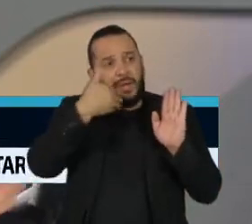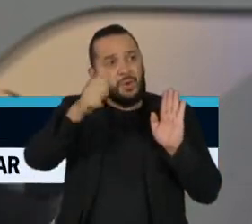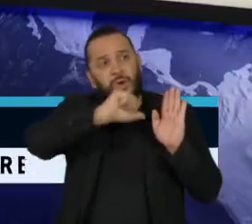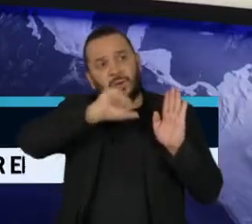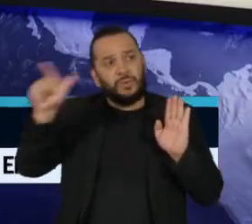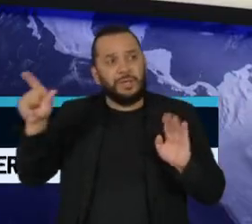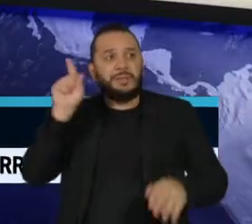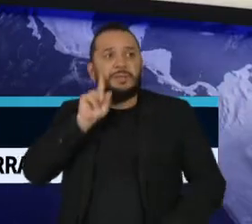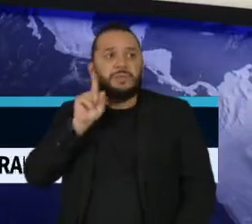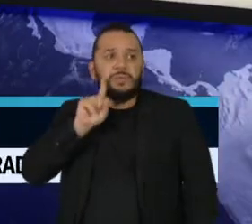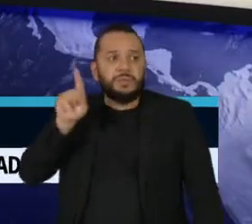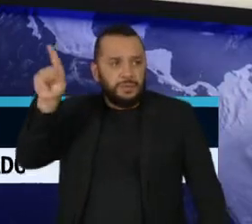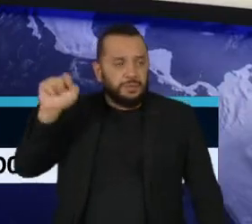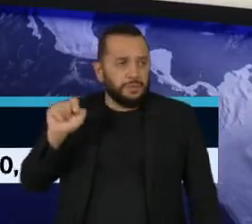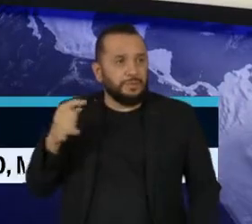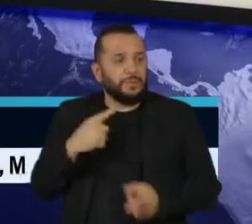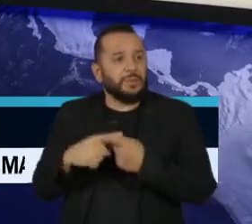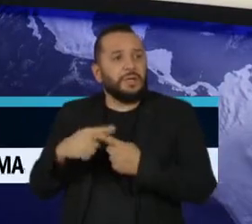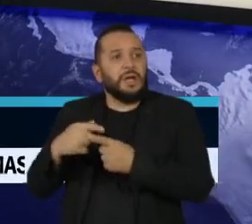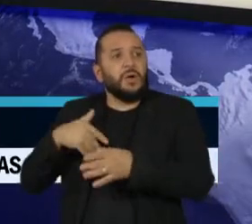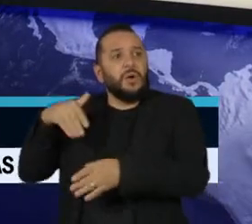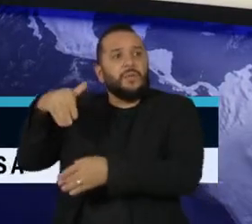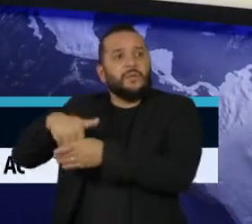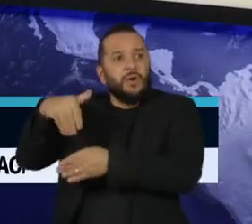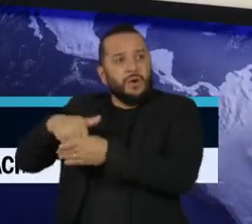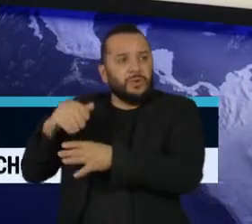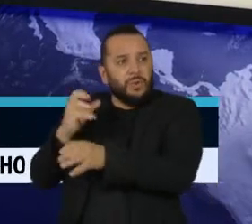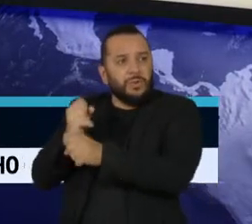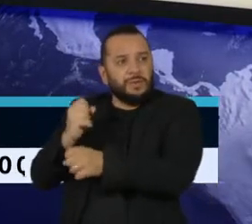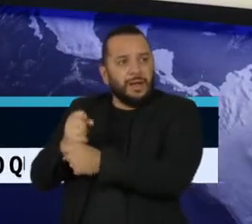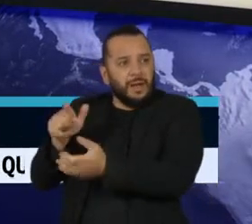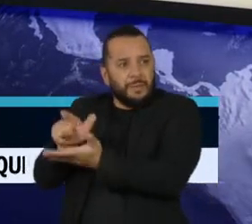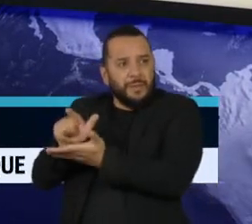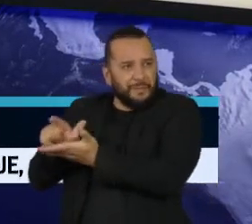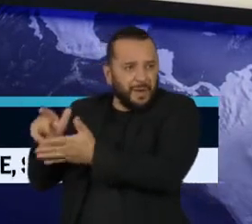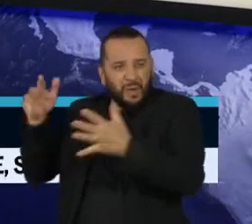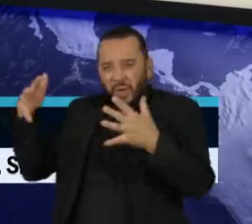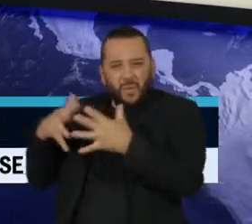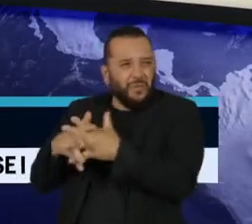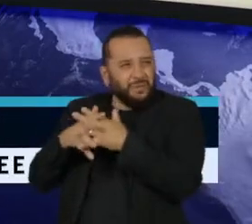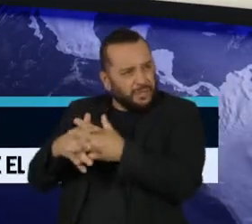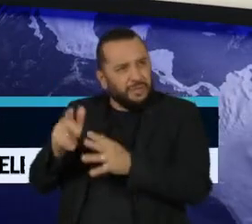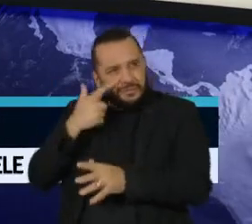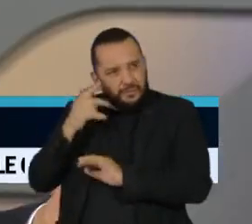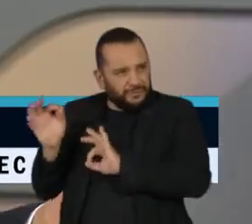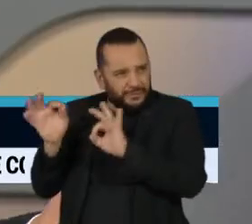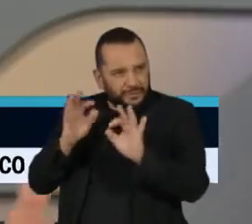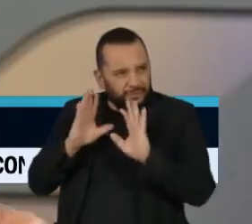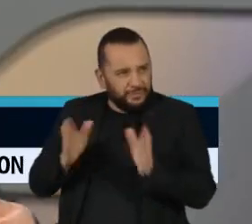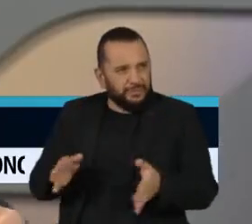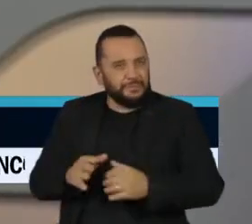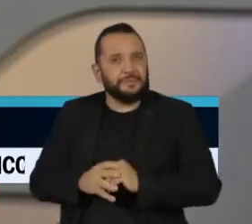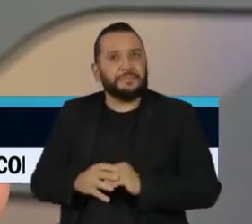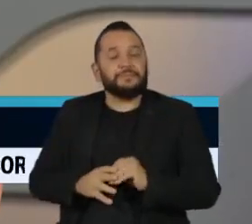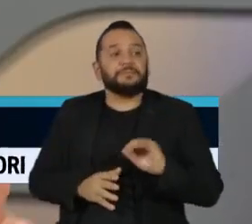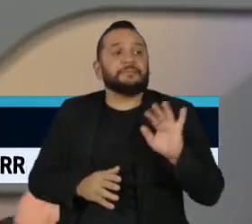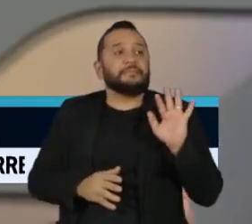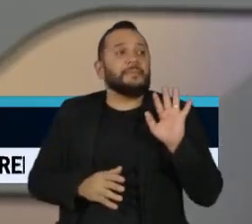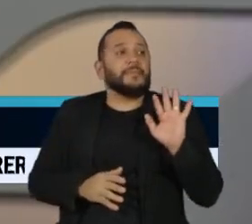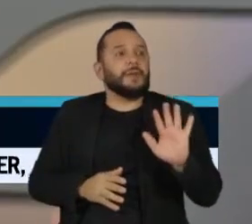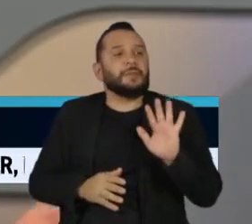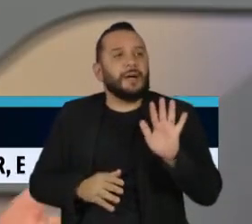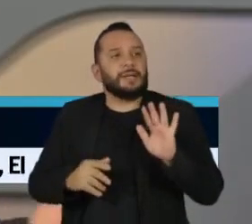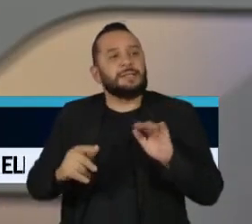uma confusão terrível na apuração das eleições, a gente tem acompanhado isso. Agora, é preciso dizer que não existe